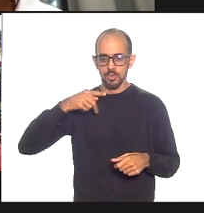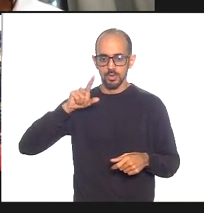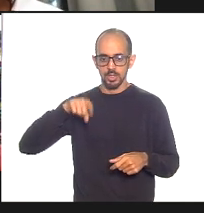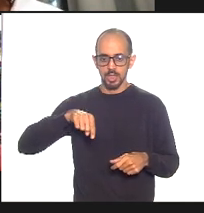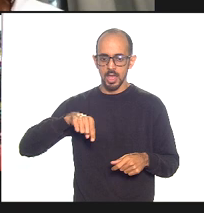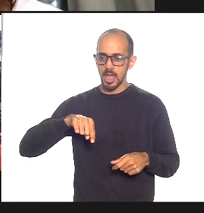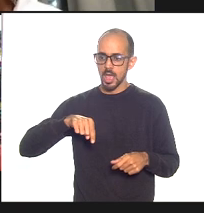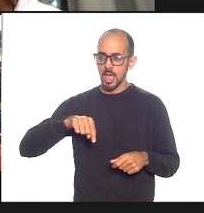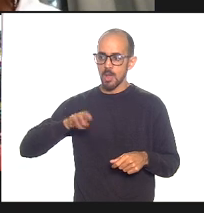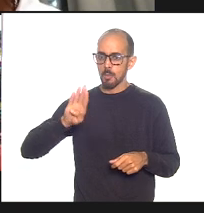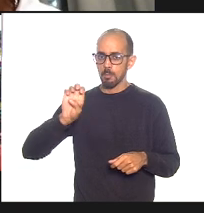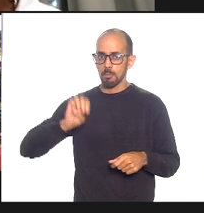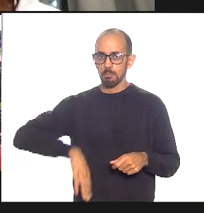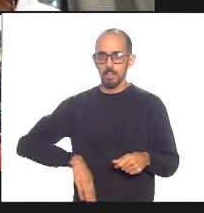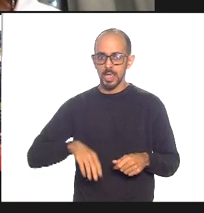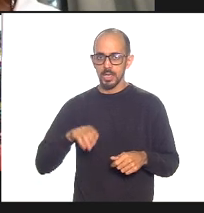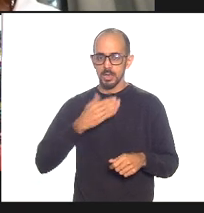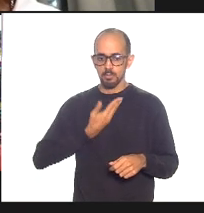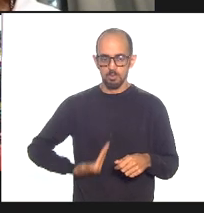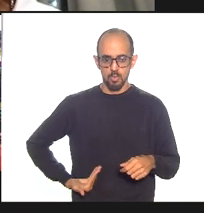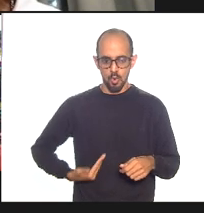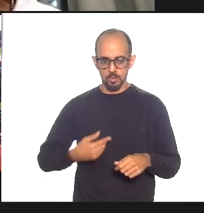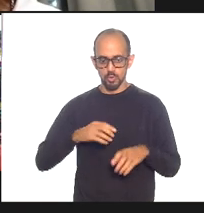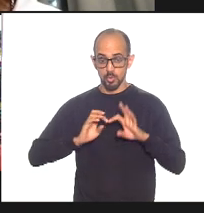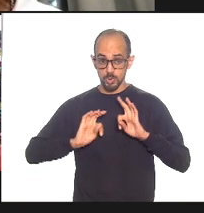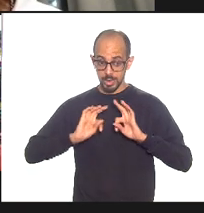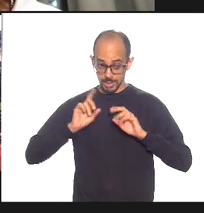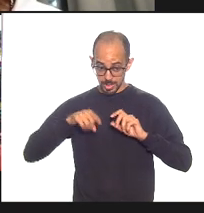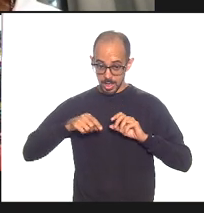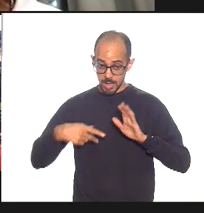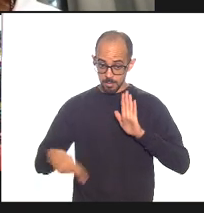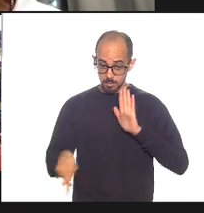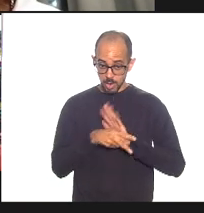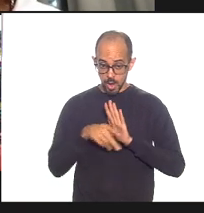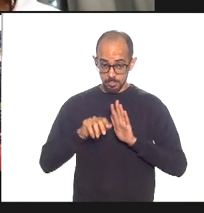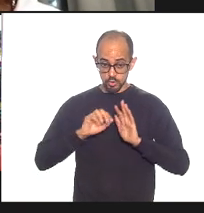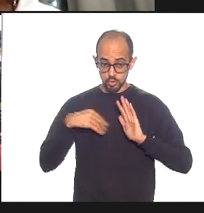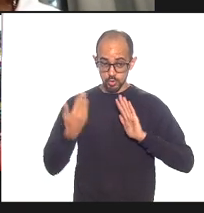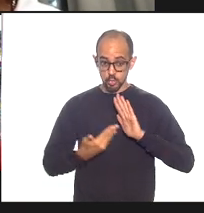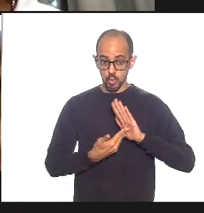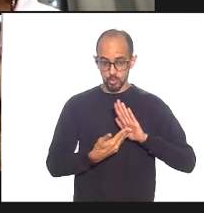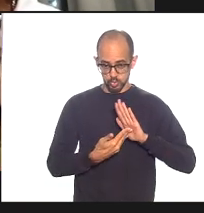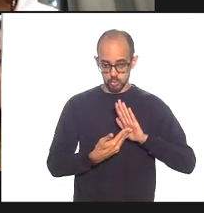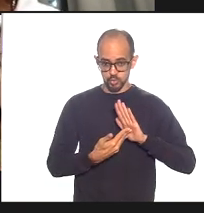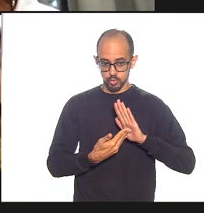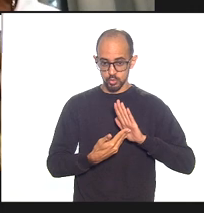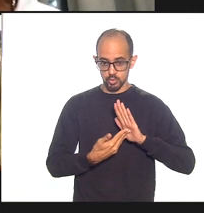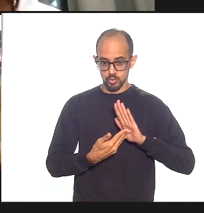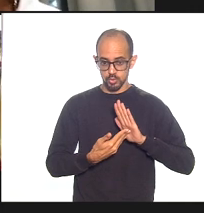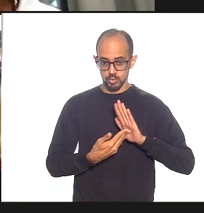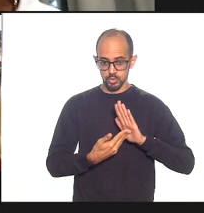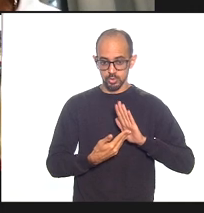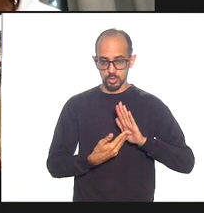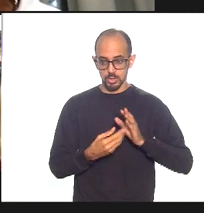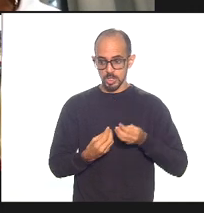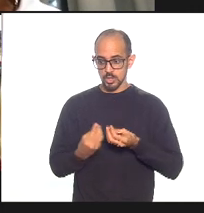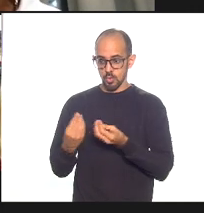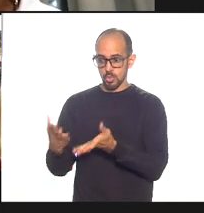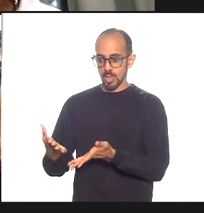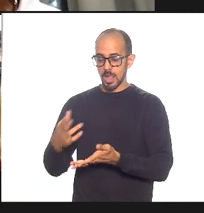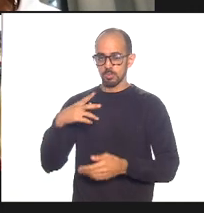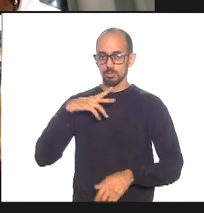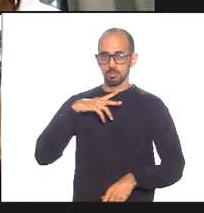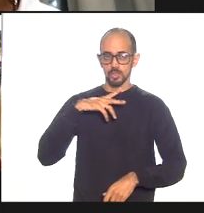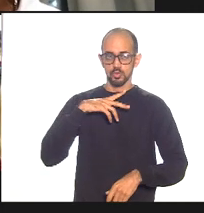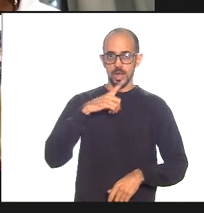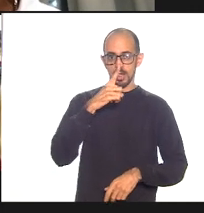bem público, que é de todos, seja passado por um poder de uma pessoa só, da iniciativa